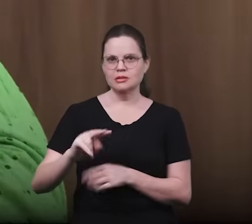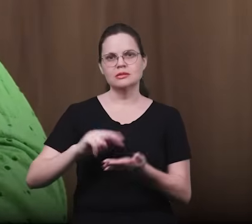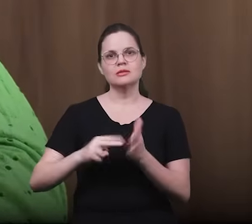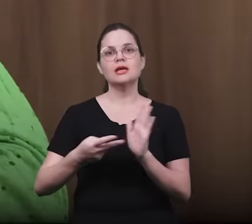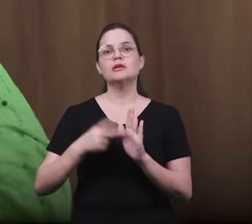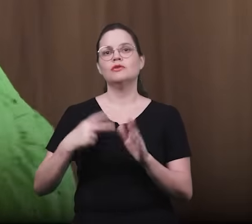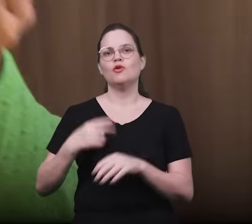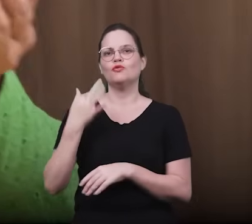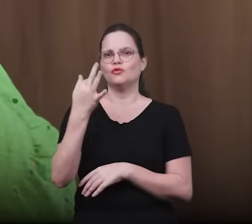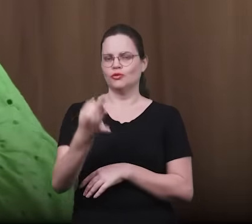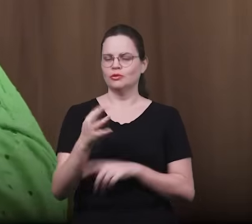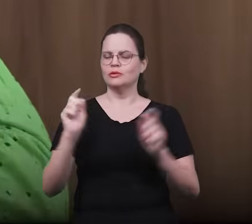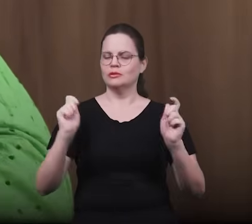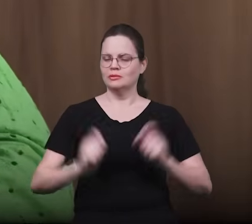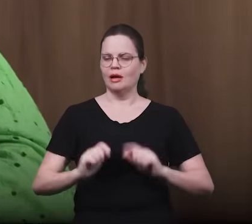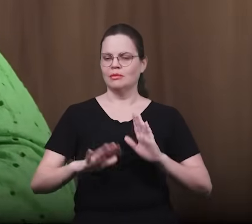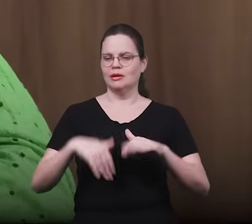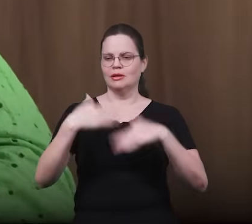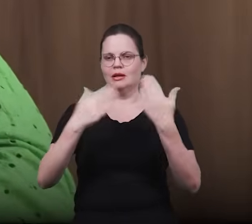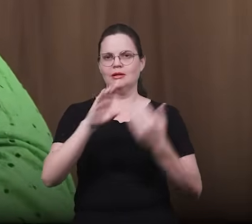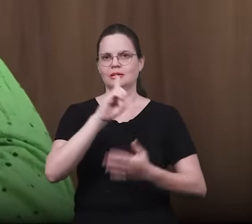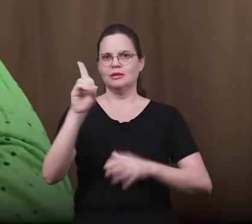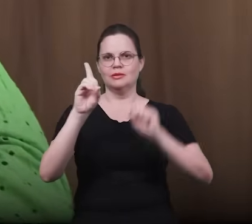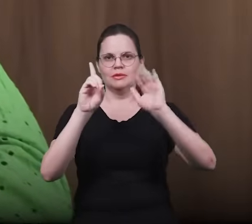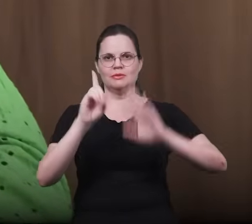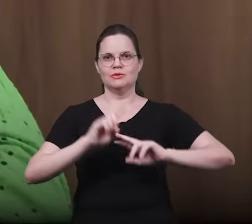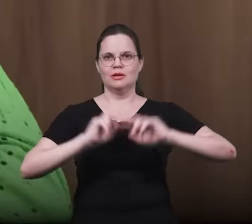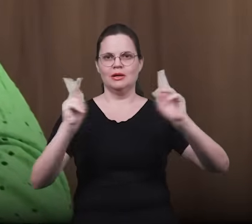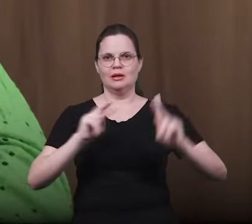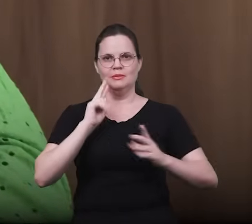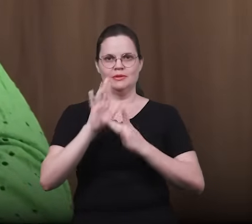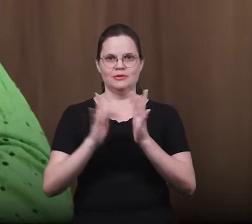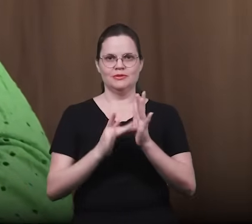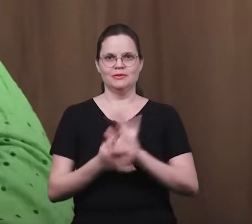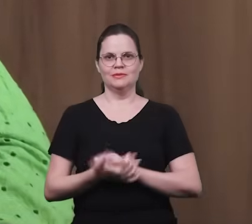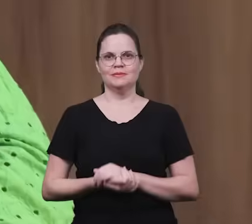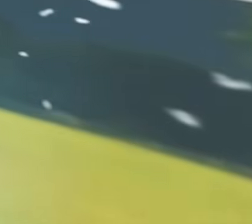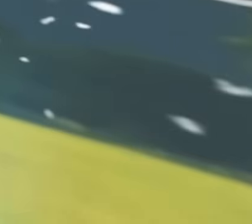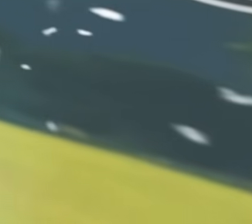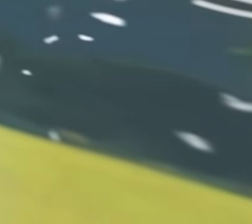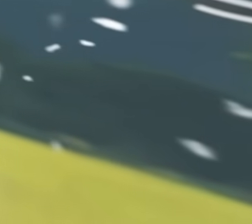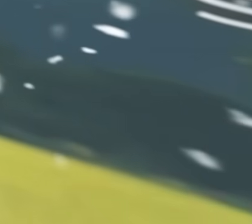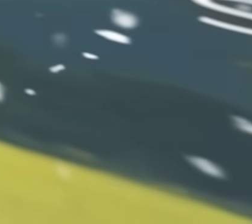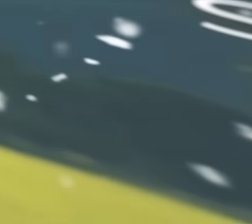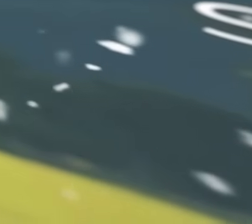o futuro. Que Deus abençoe grandemente. A paz do Senhor Jesus.